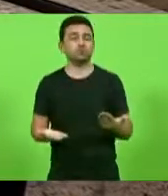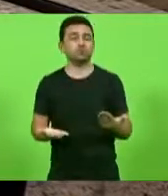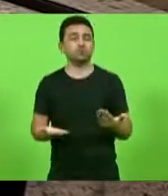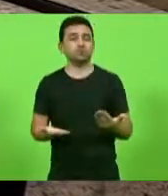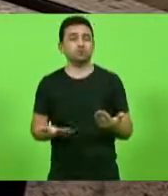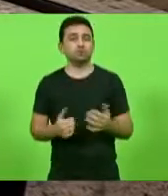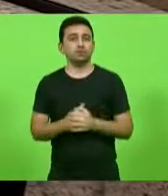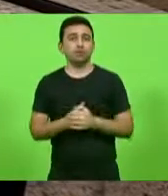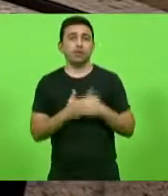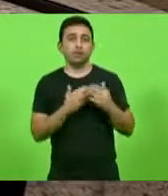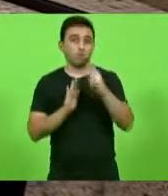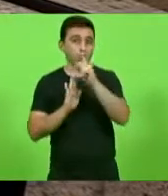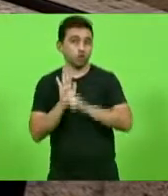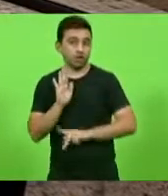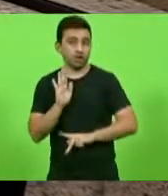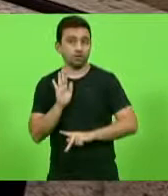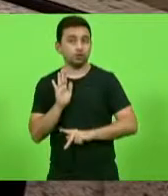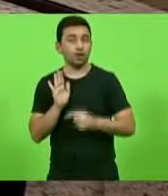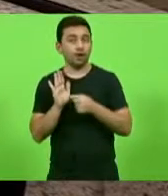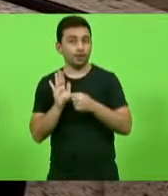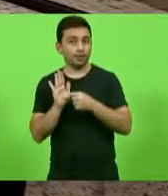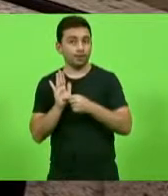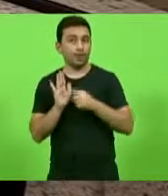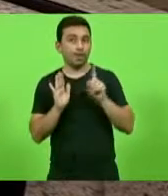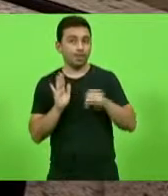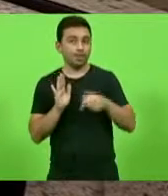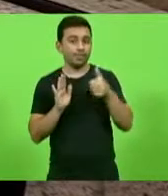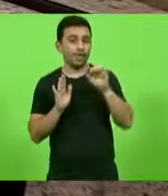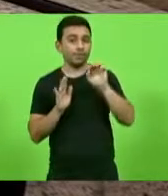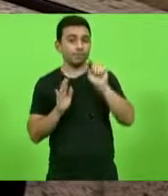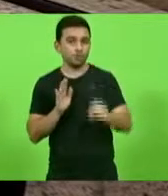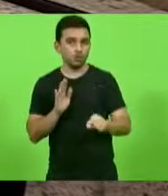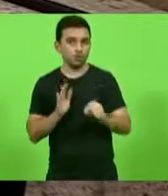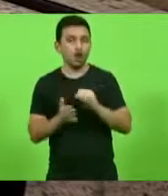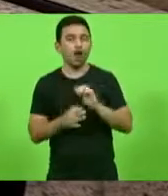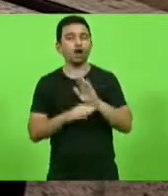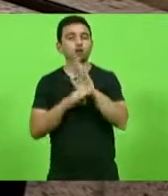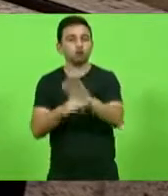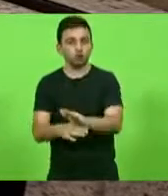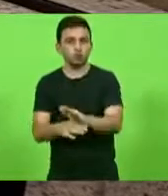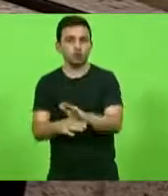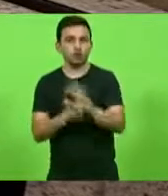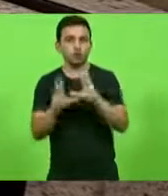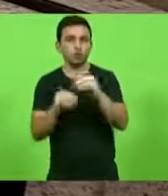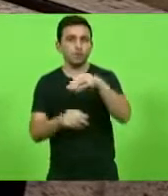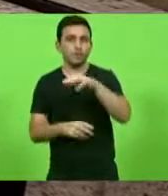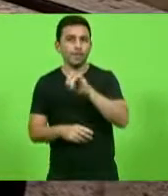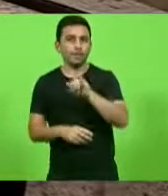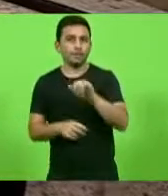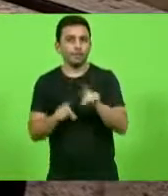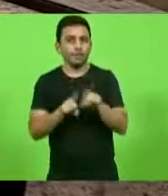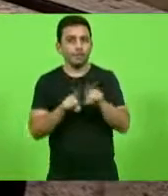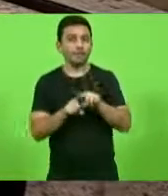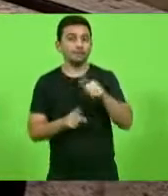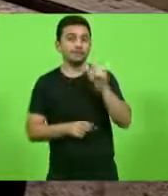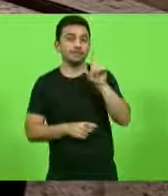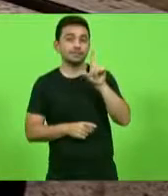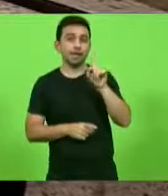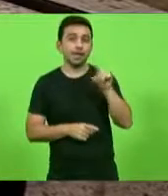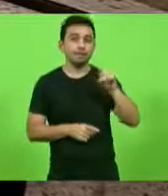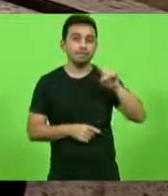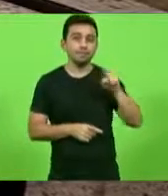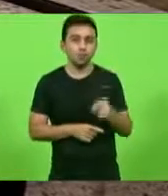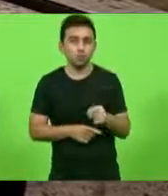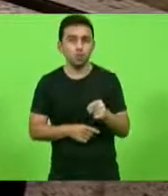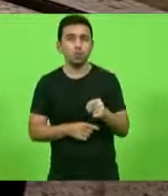no projeto inicial era R$10 mil para os MEIs e até R$100 mil para os micros e pequenos